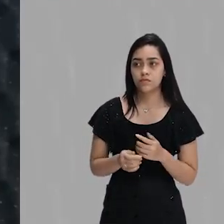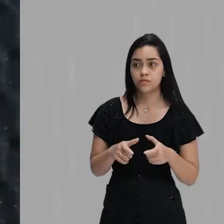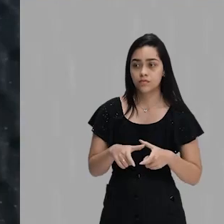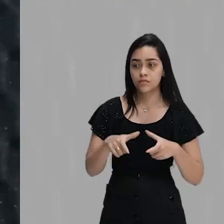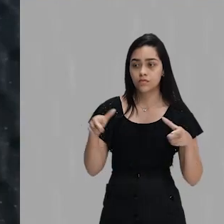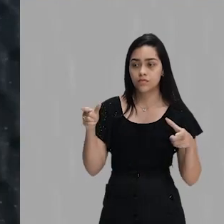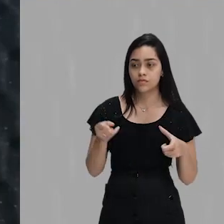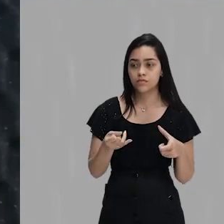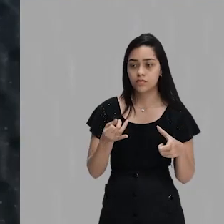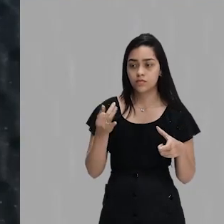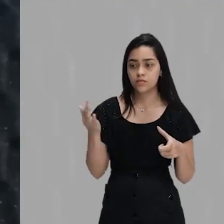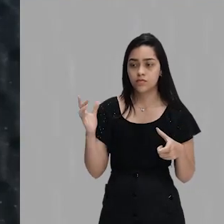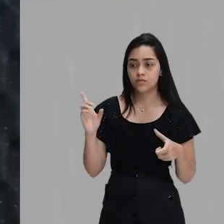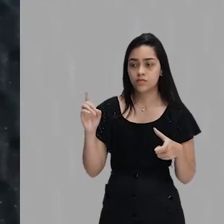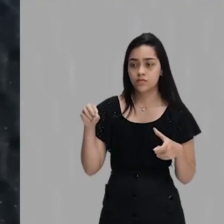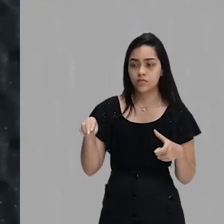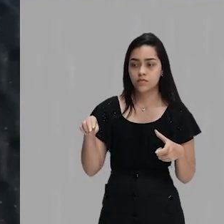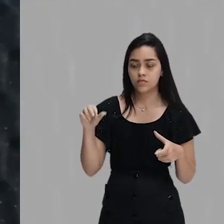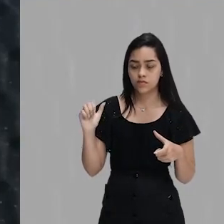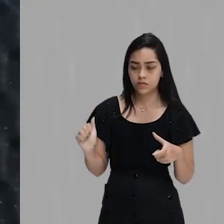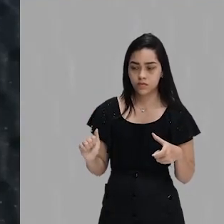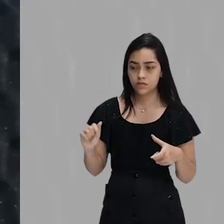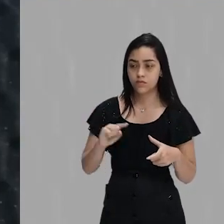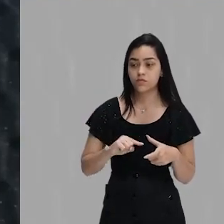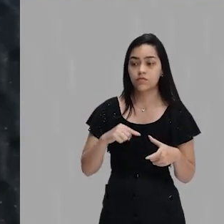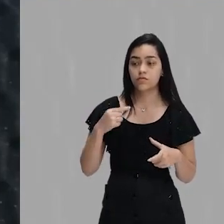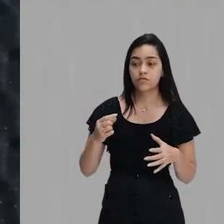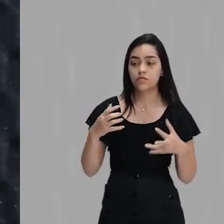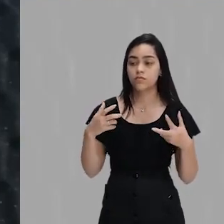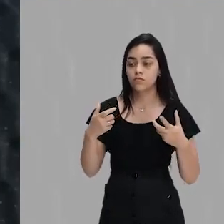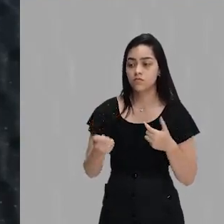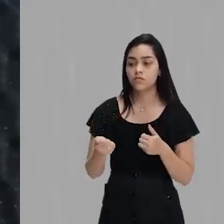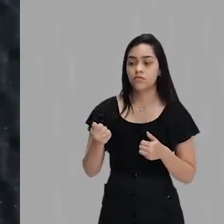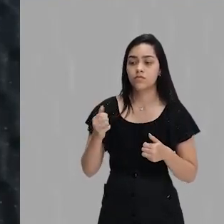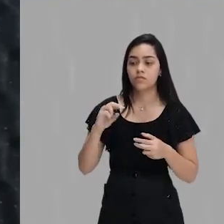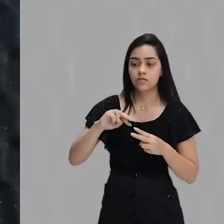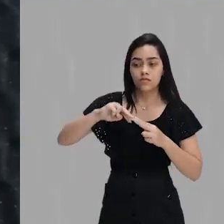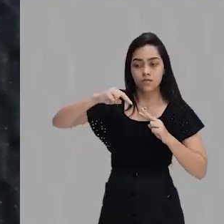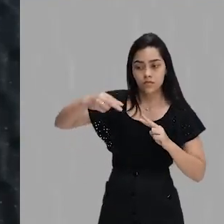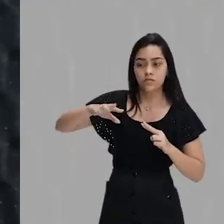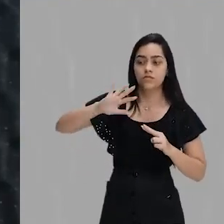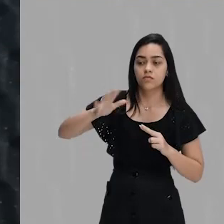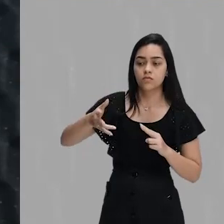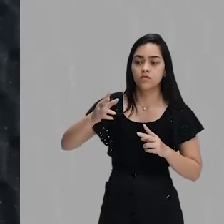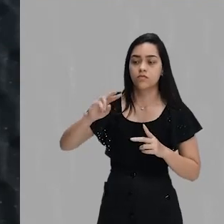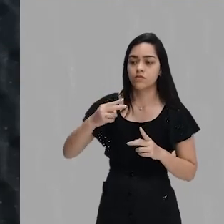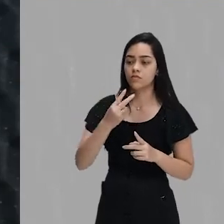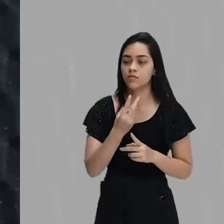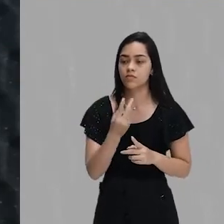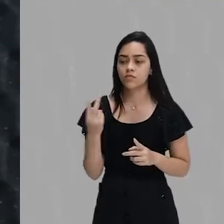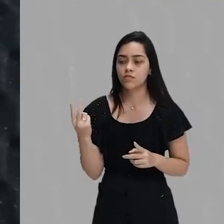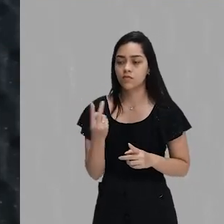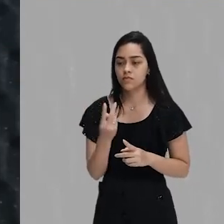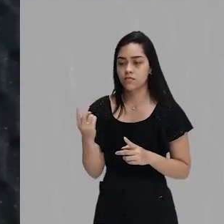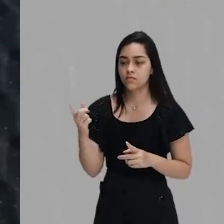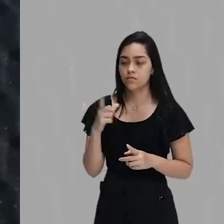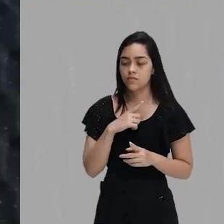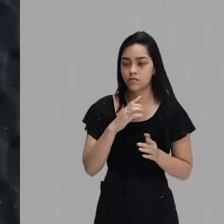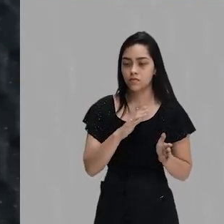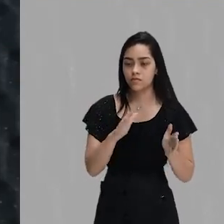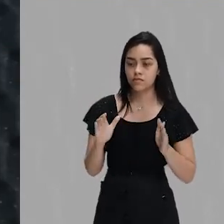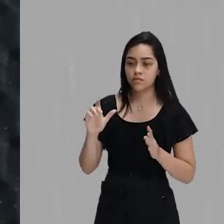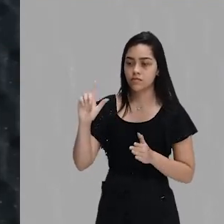a quantidade de DNA na fase S. Depois que todo o material genético foi duplicado, ela entra agora na